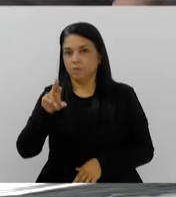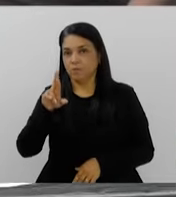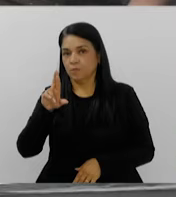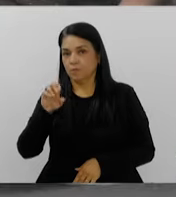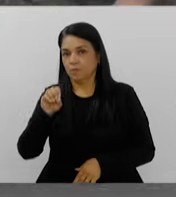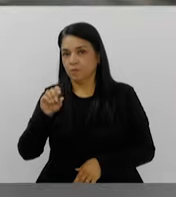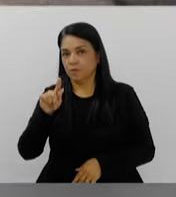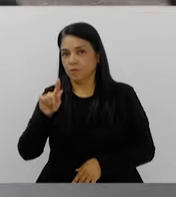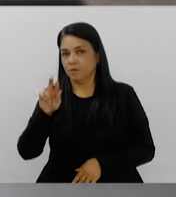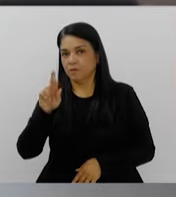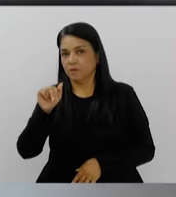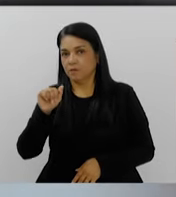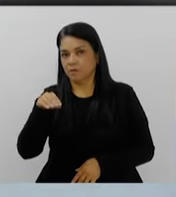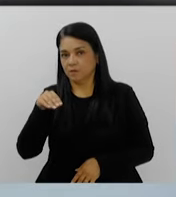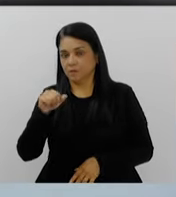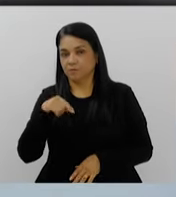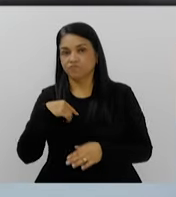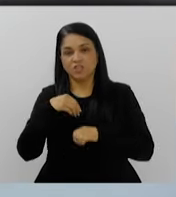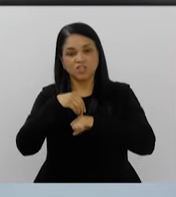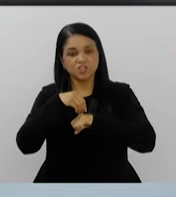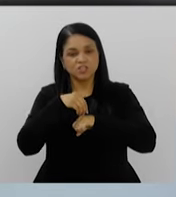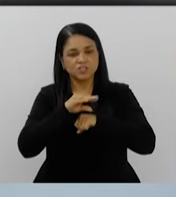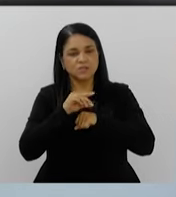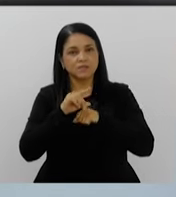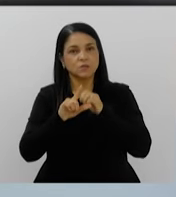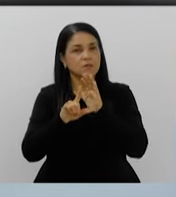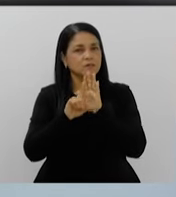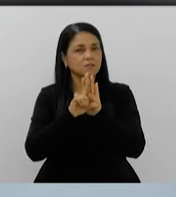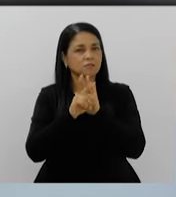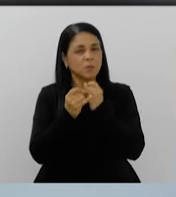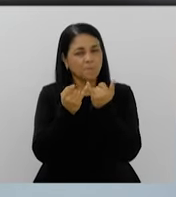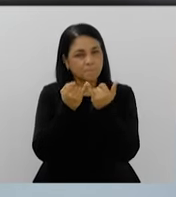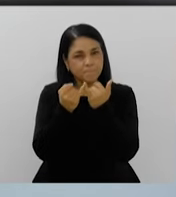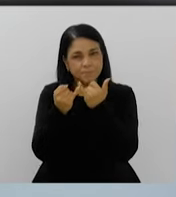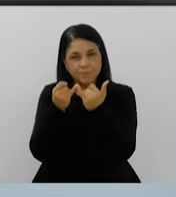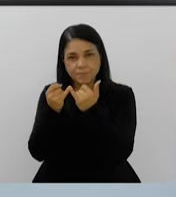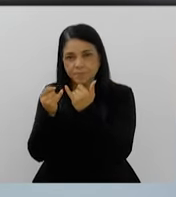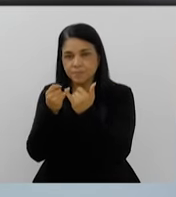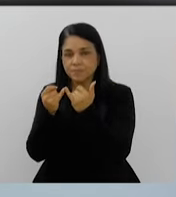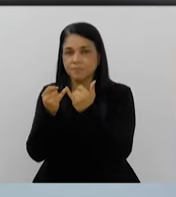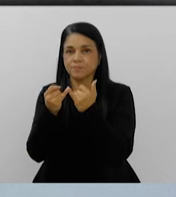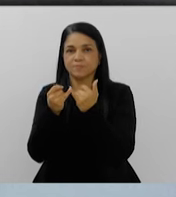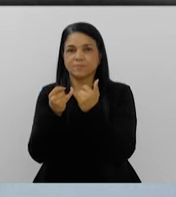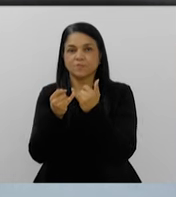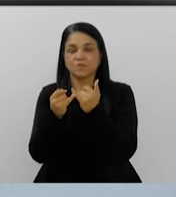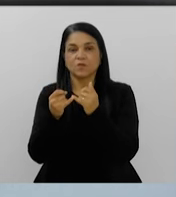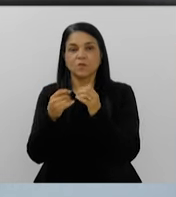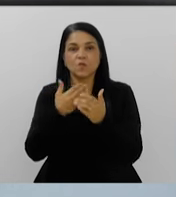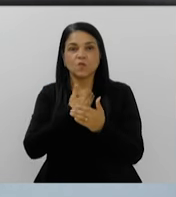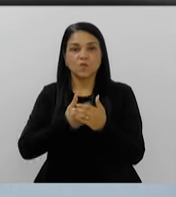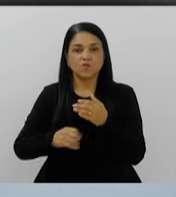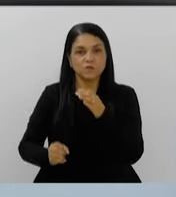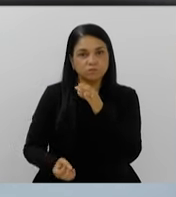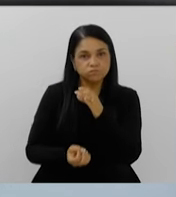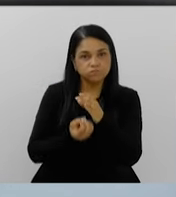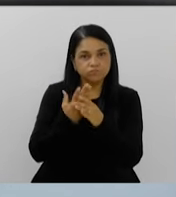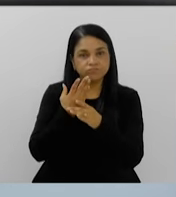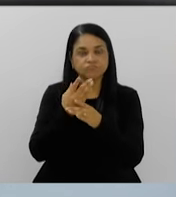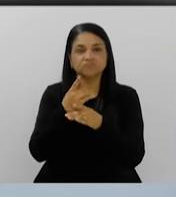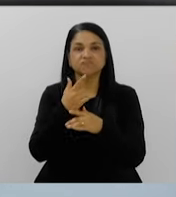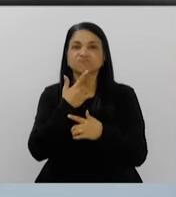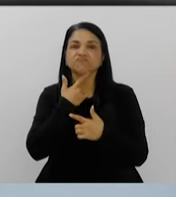é quase como fosse uma indicação legislativa. Porque o governo implanta se o quiser e bem